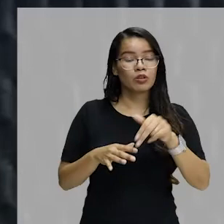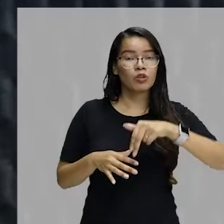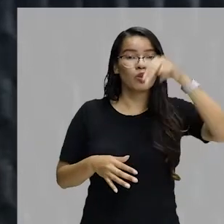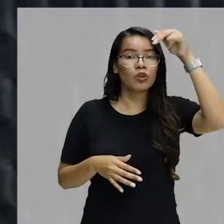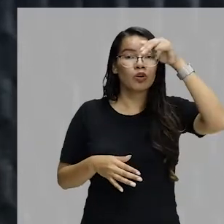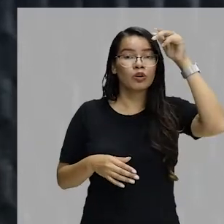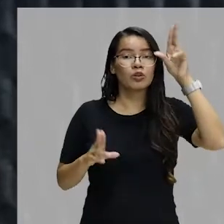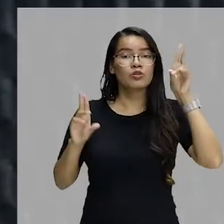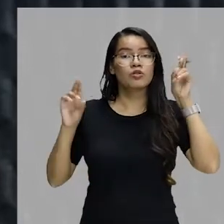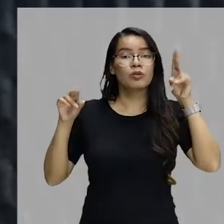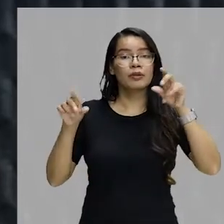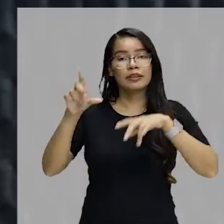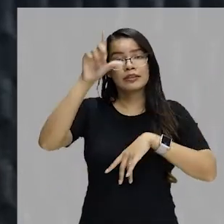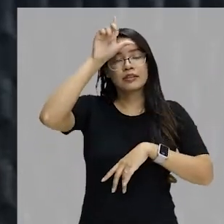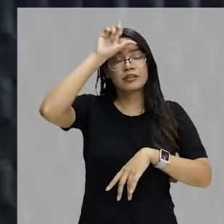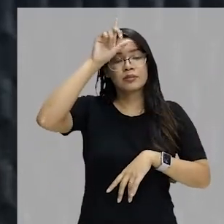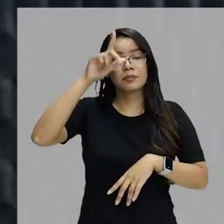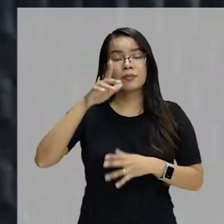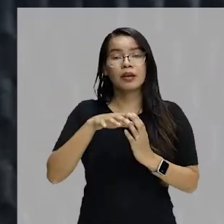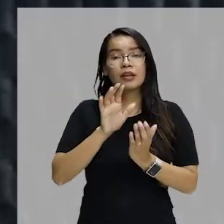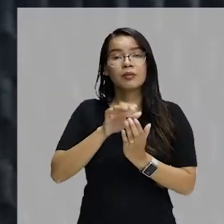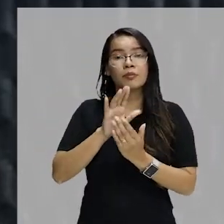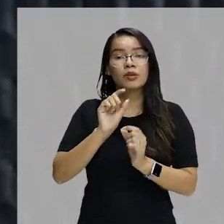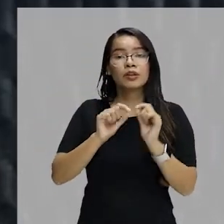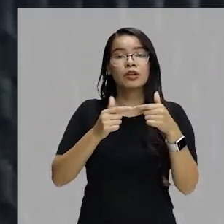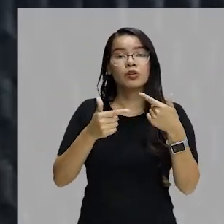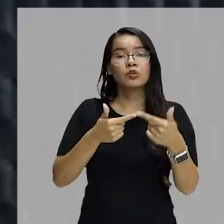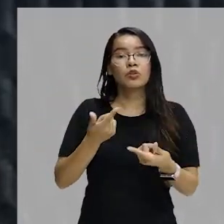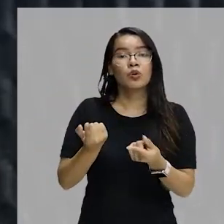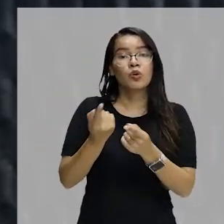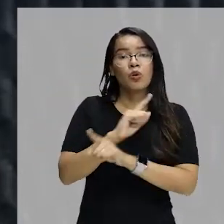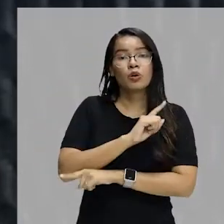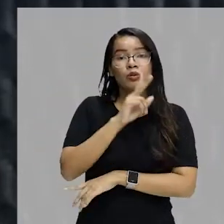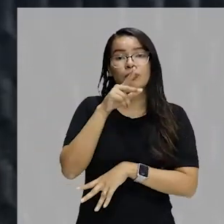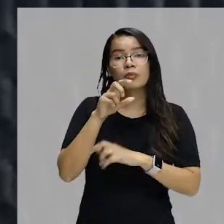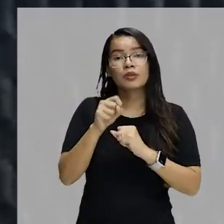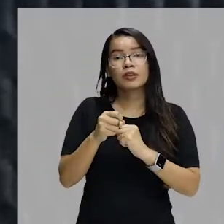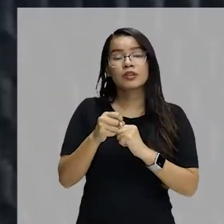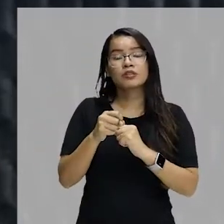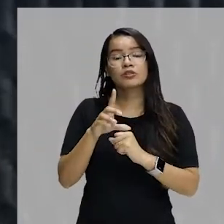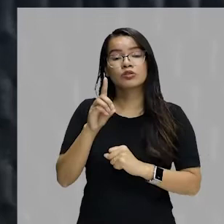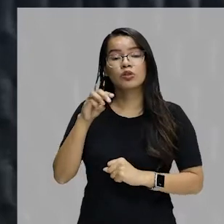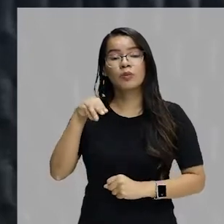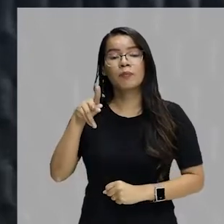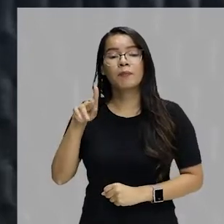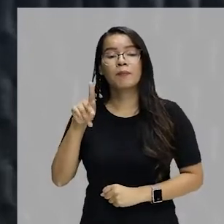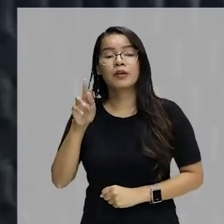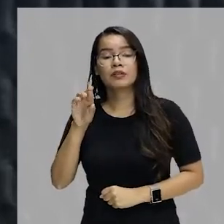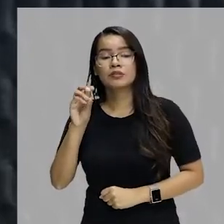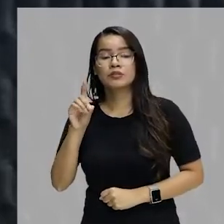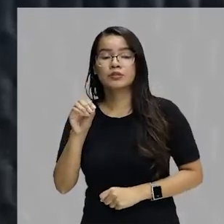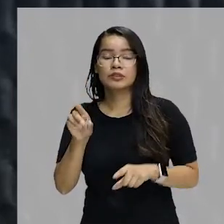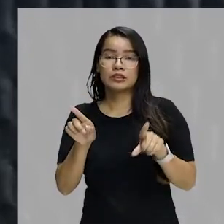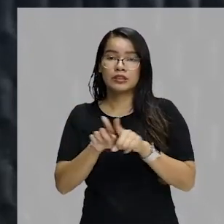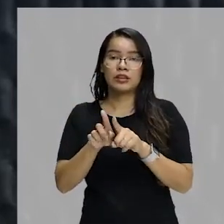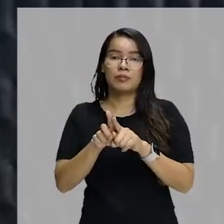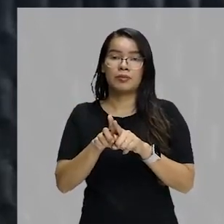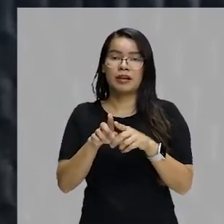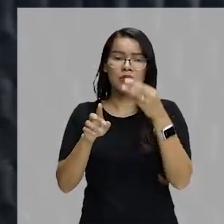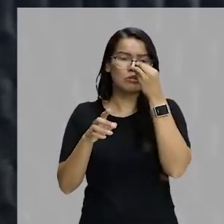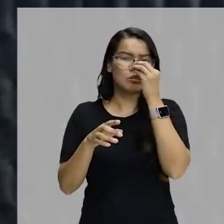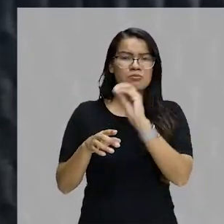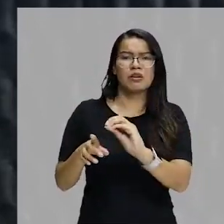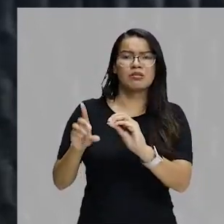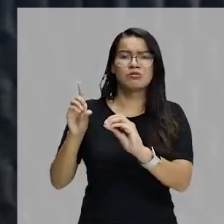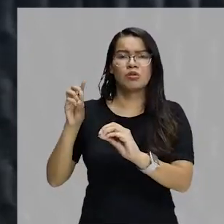liderança de Pernambuco, um movimento que lutou contra o poder despótico de Dom Pedro, que lutou contra o descaso de Dom Pedro